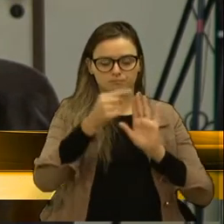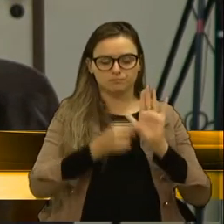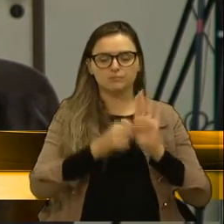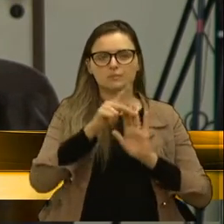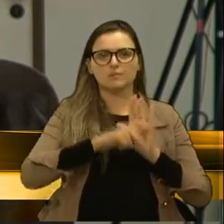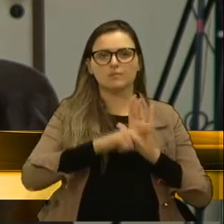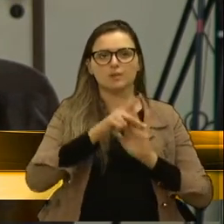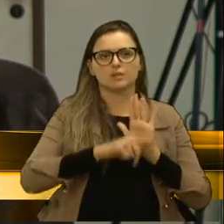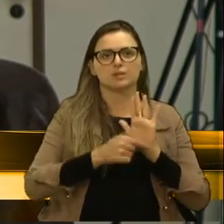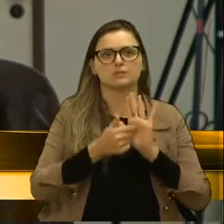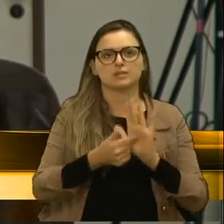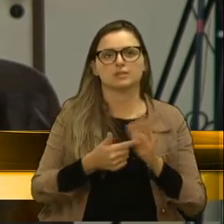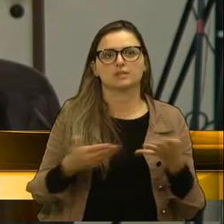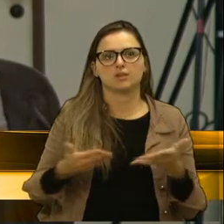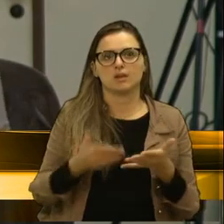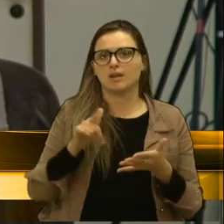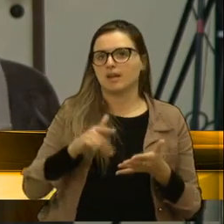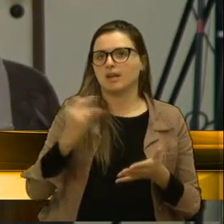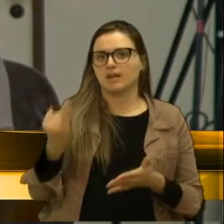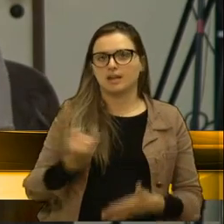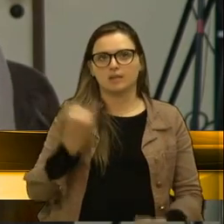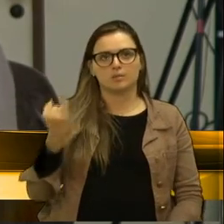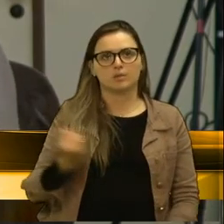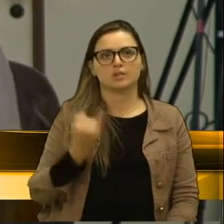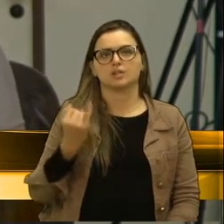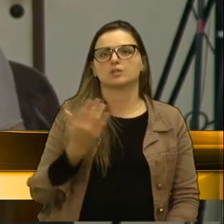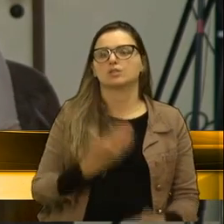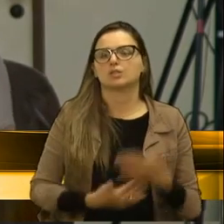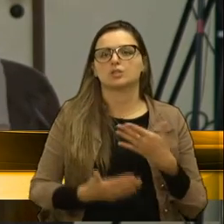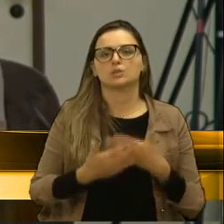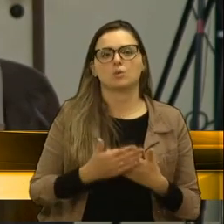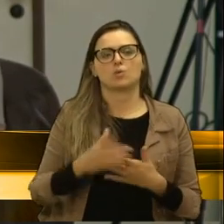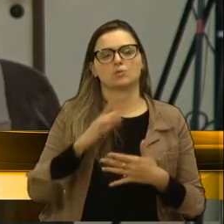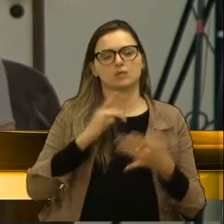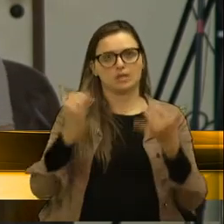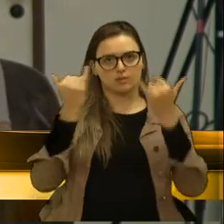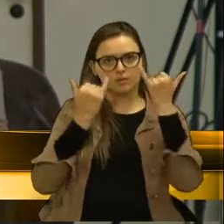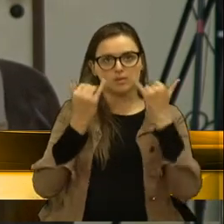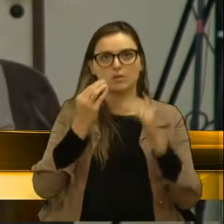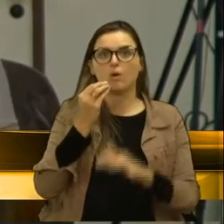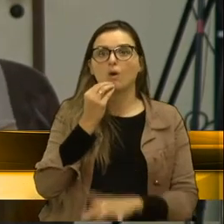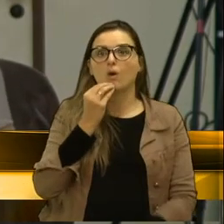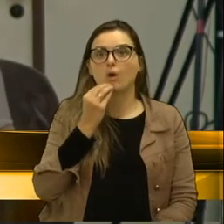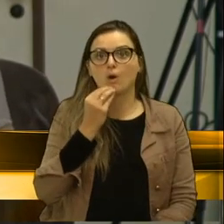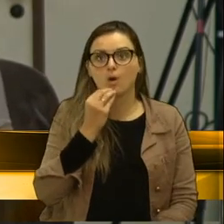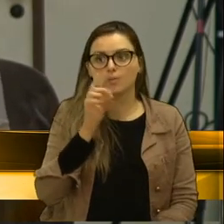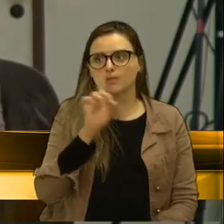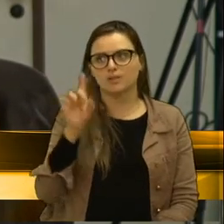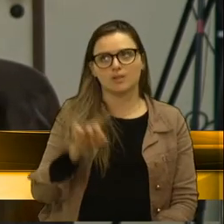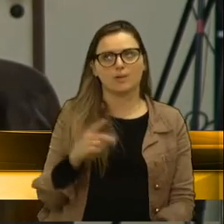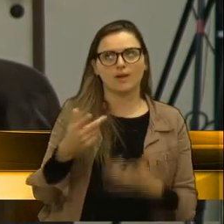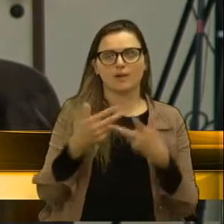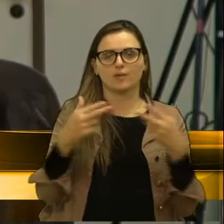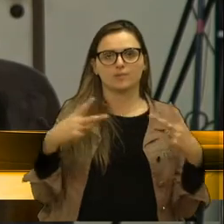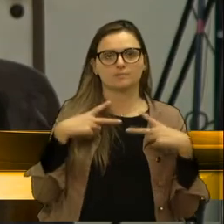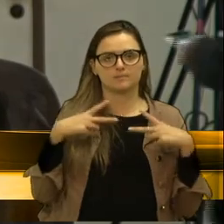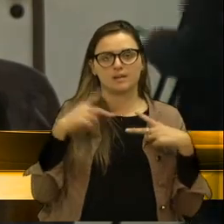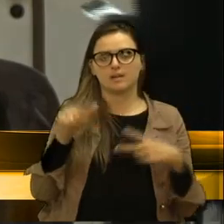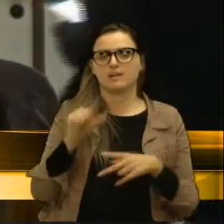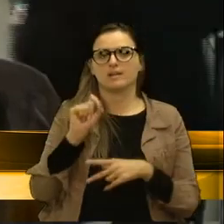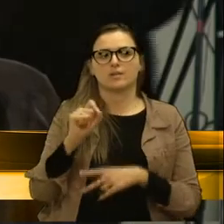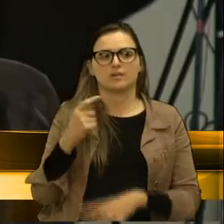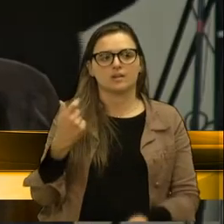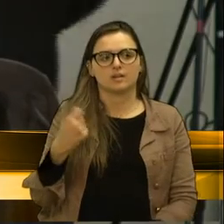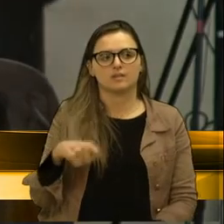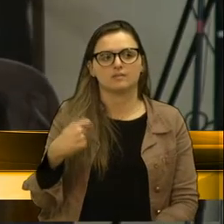gente, é fundamental que todos saibam, obviamente não é pessoal, é uma